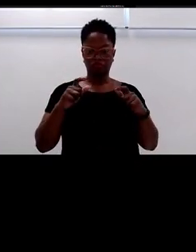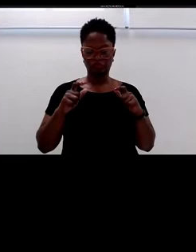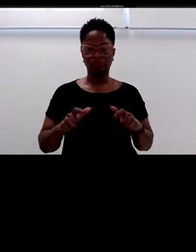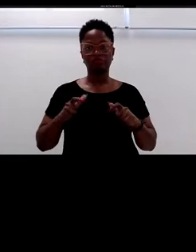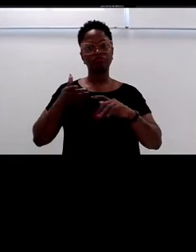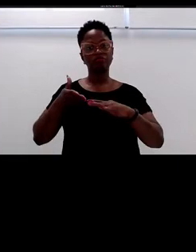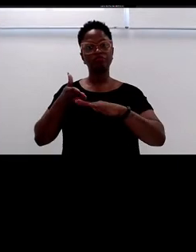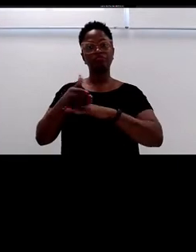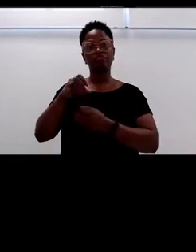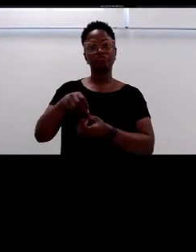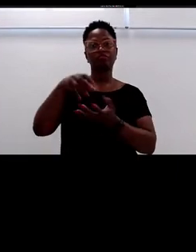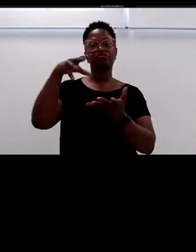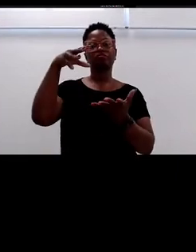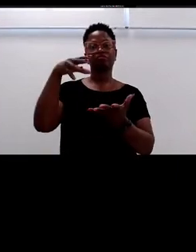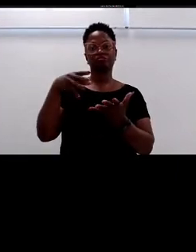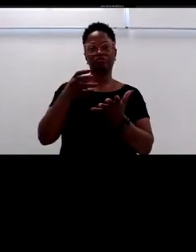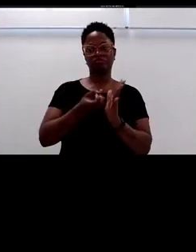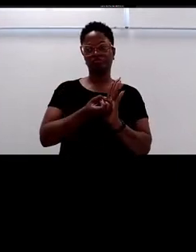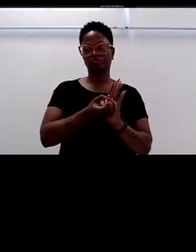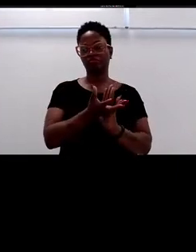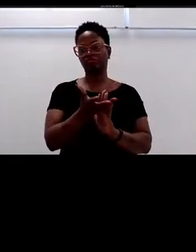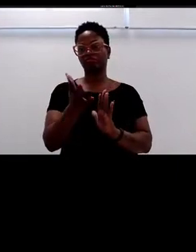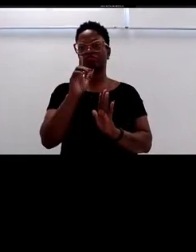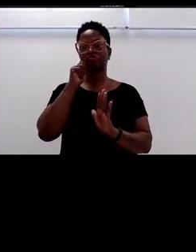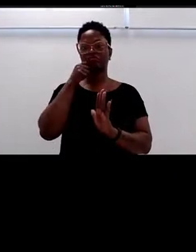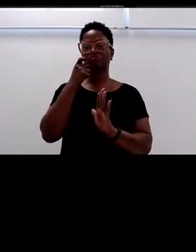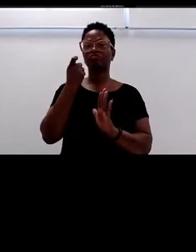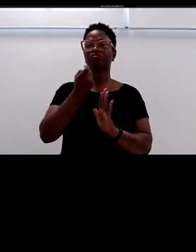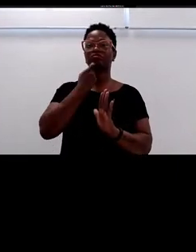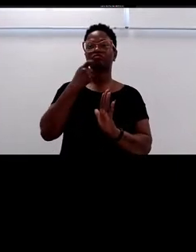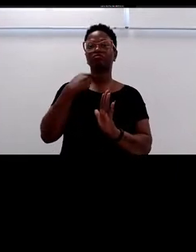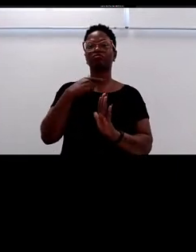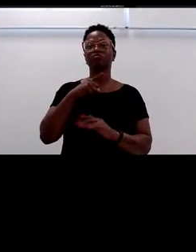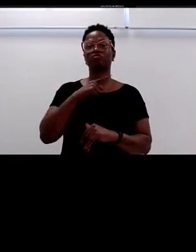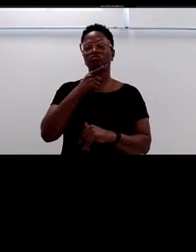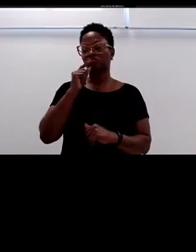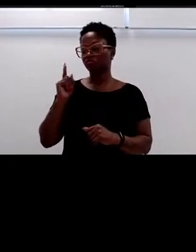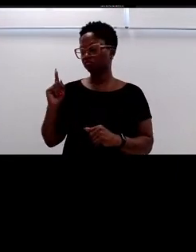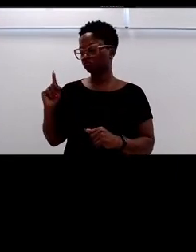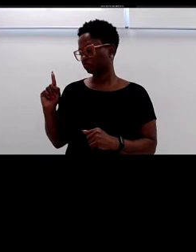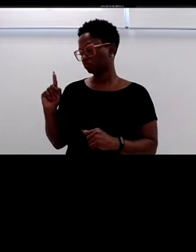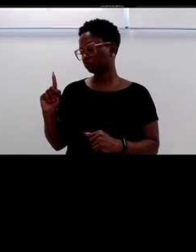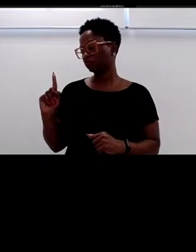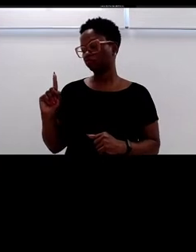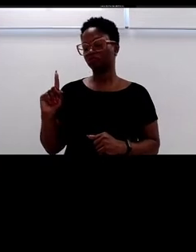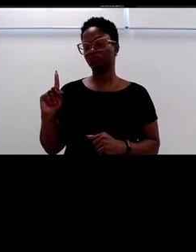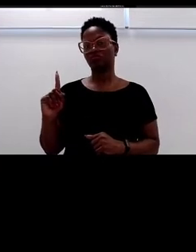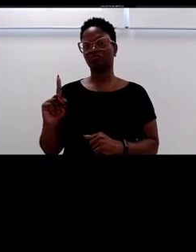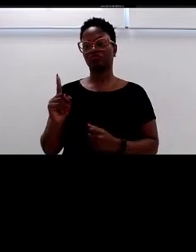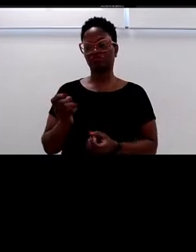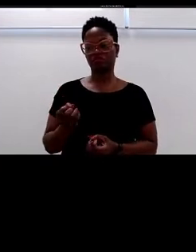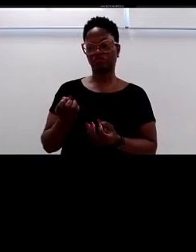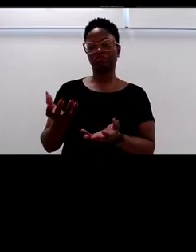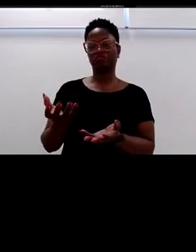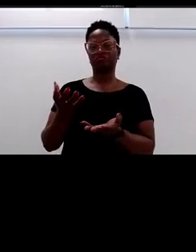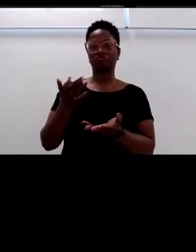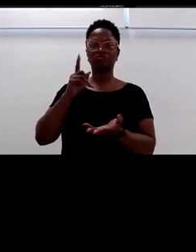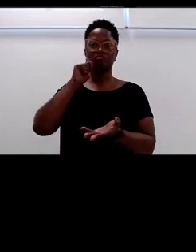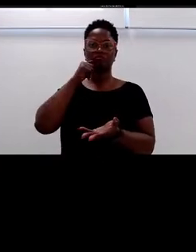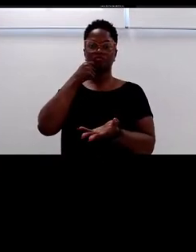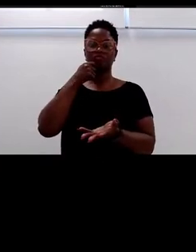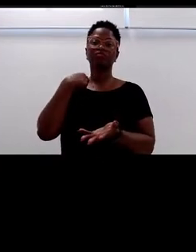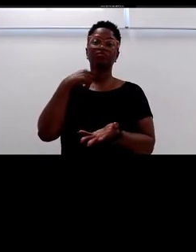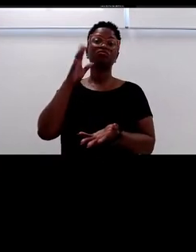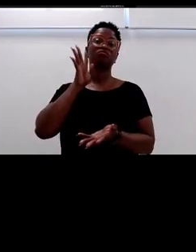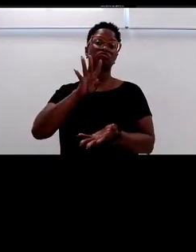milagre da multiplicação dos pães de peixe, que era um menininho que vinha e doava o pão. Eu achei barato